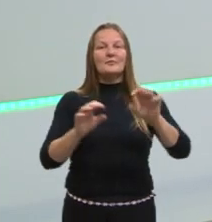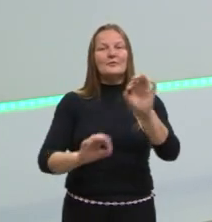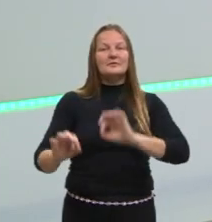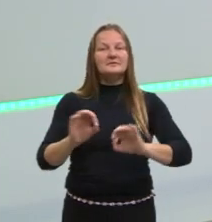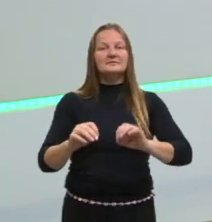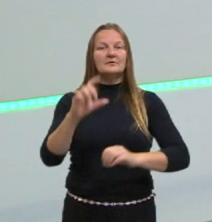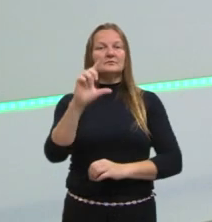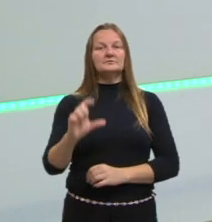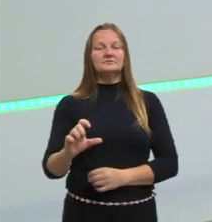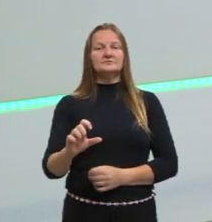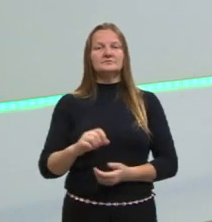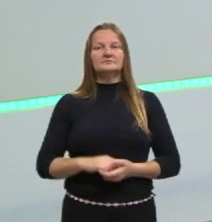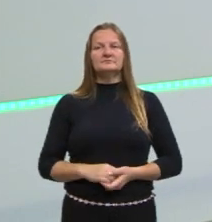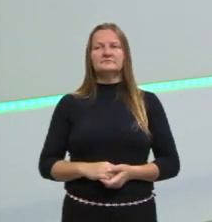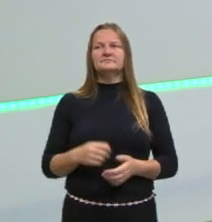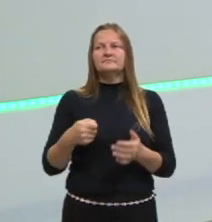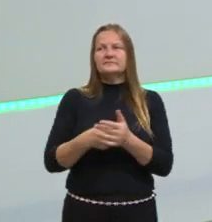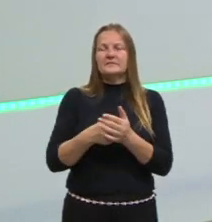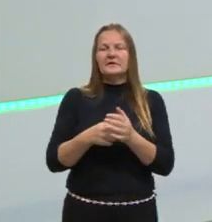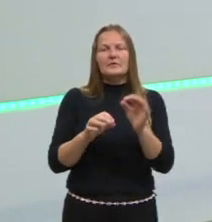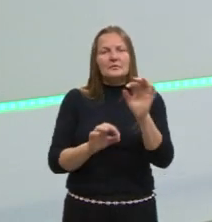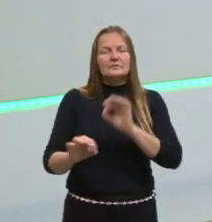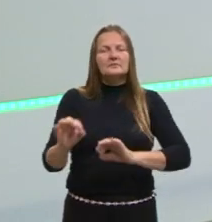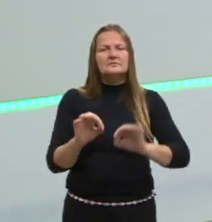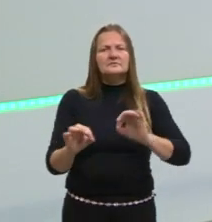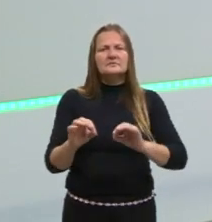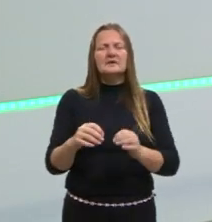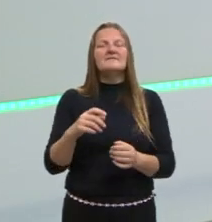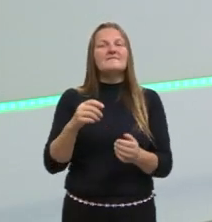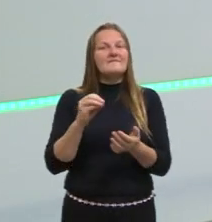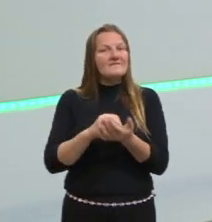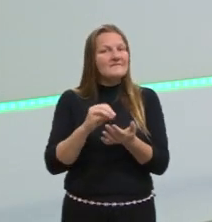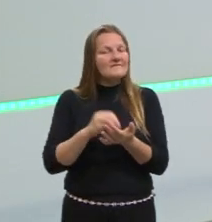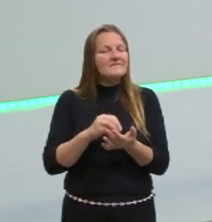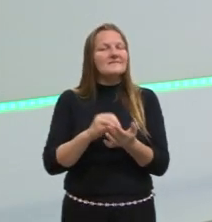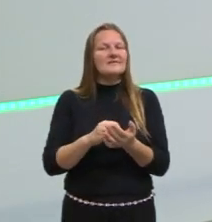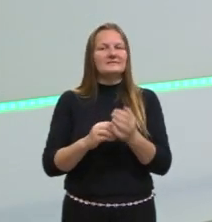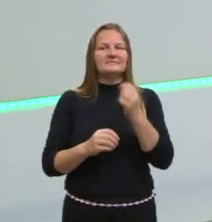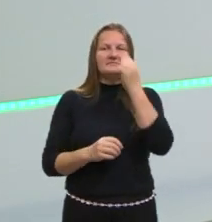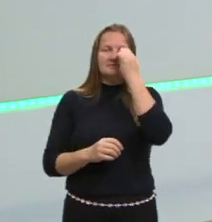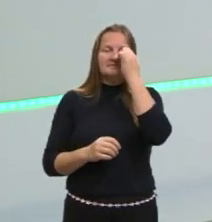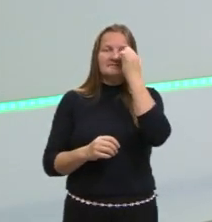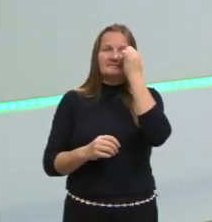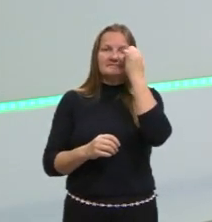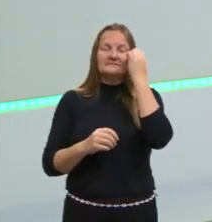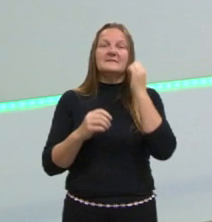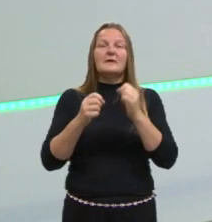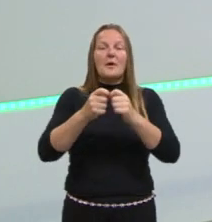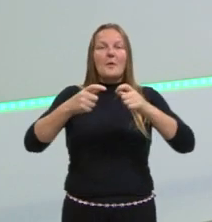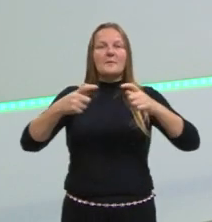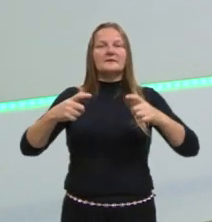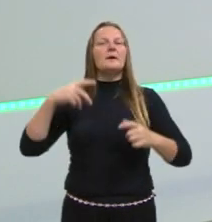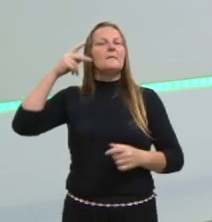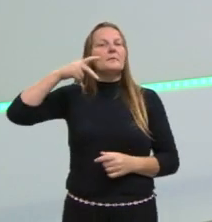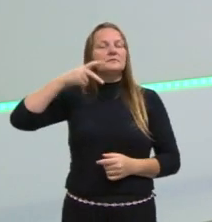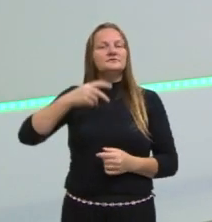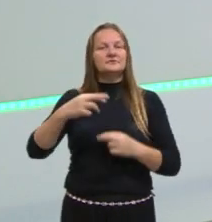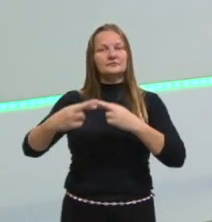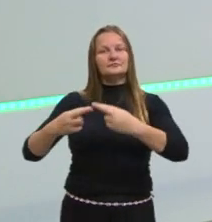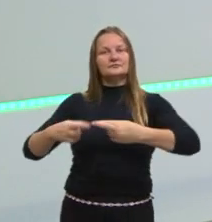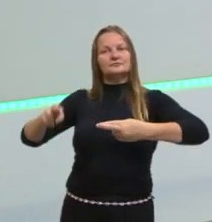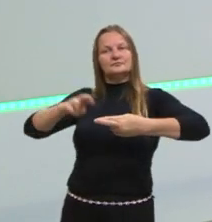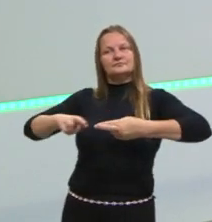o lixo de tentar realizar uma separação em casa então aumentar essas políticas de reciclagem